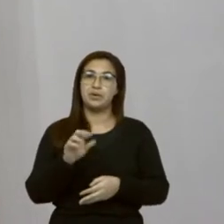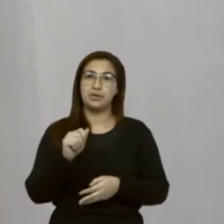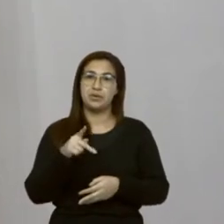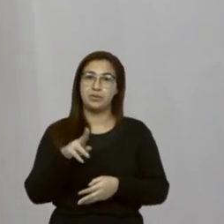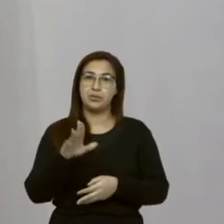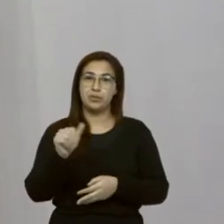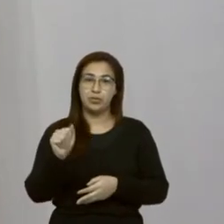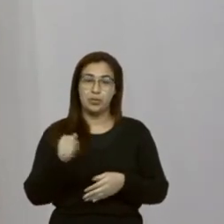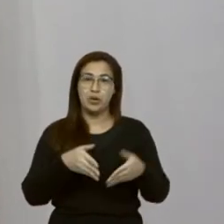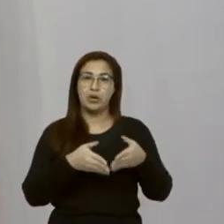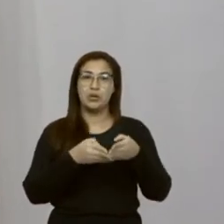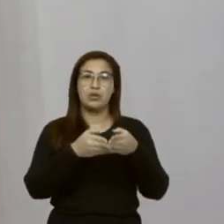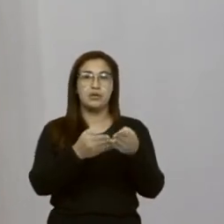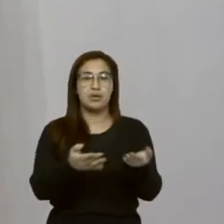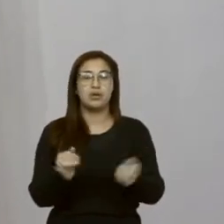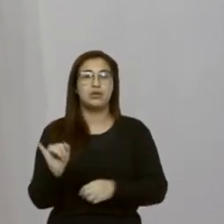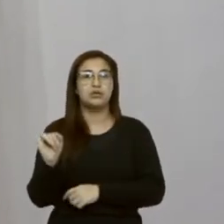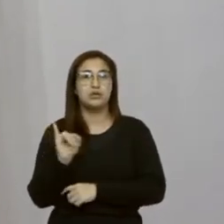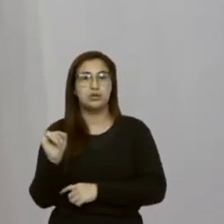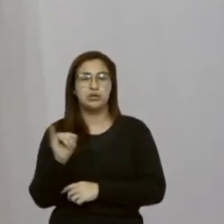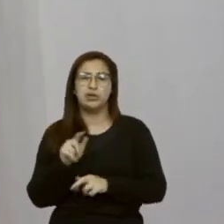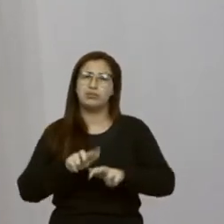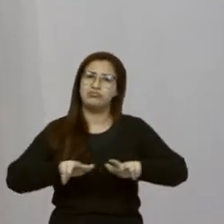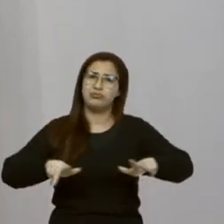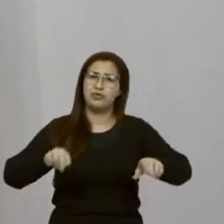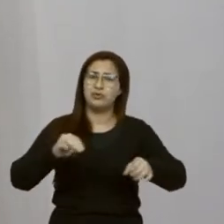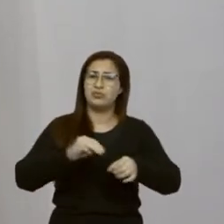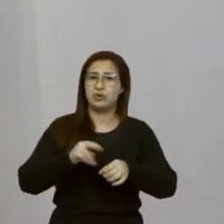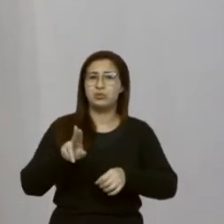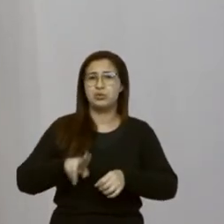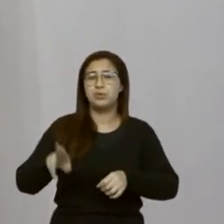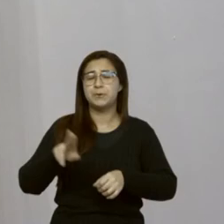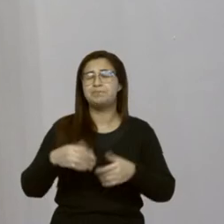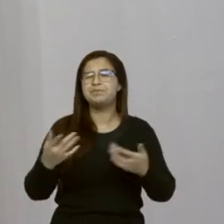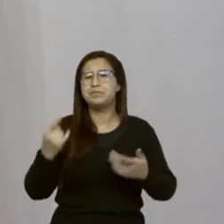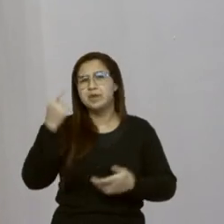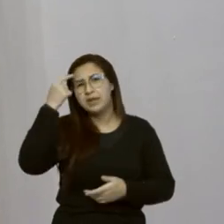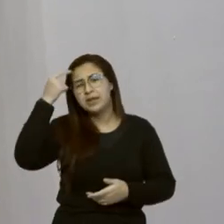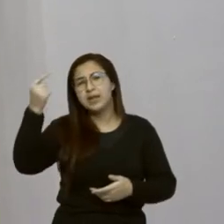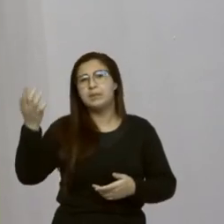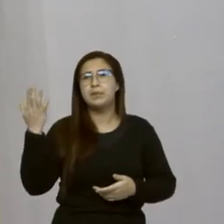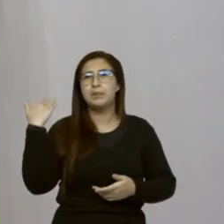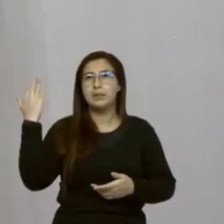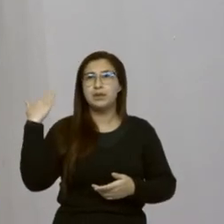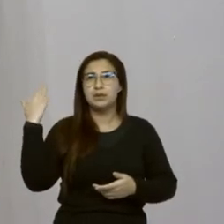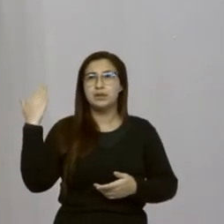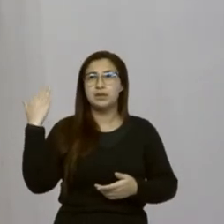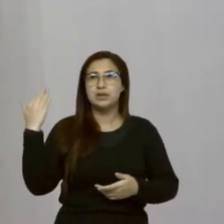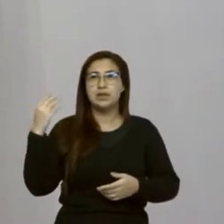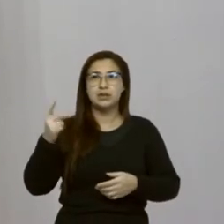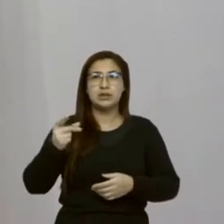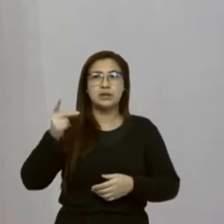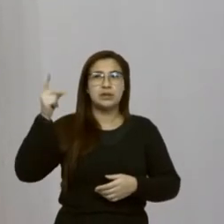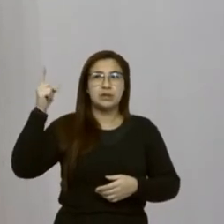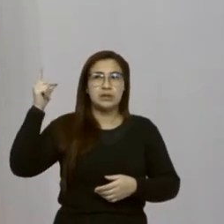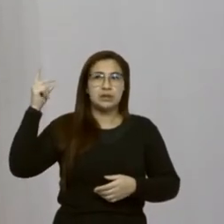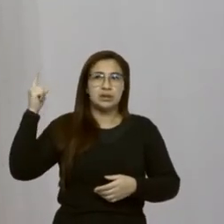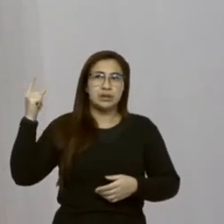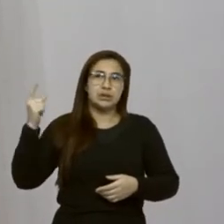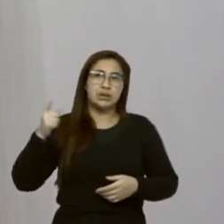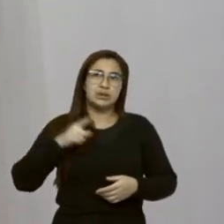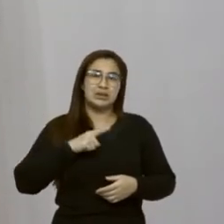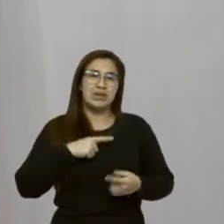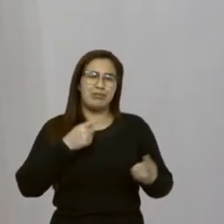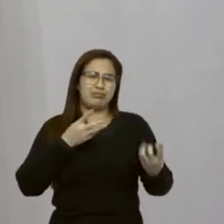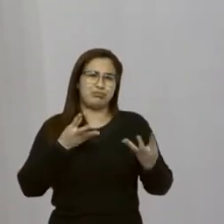de Navegantes. E eu me lembro bem aqui nessa casa, que há muito tempo atrás, tinha muitas